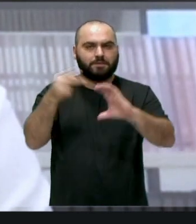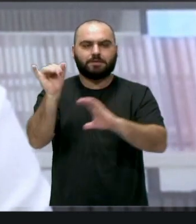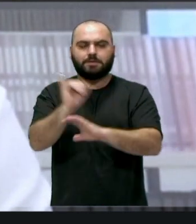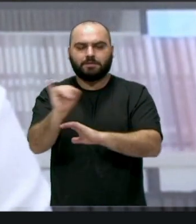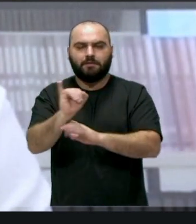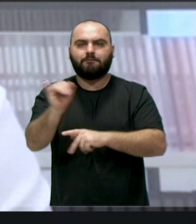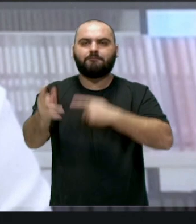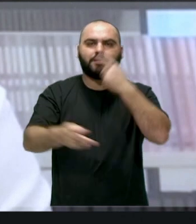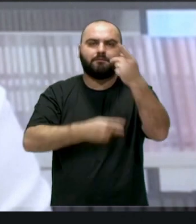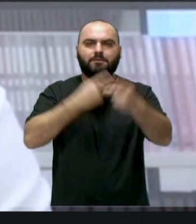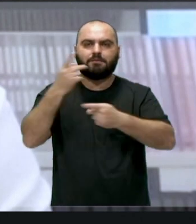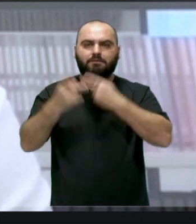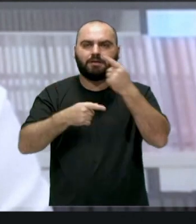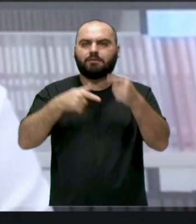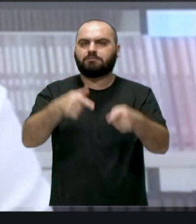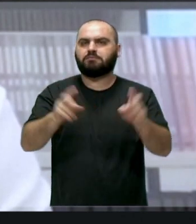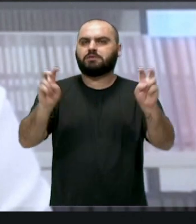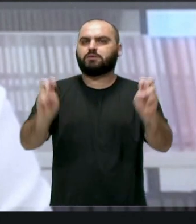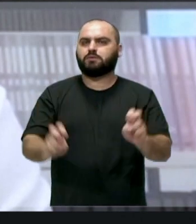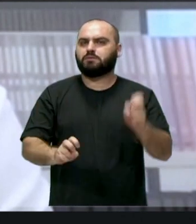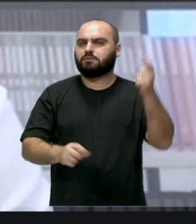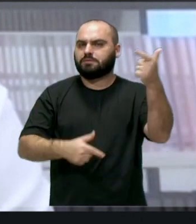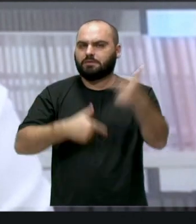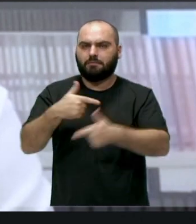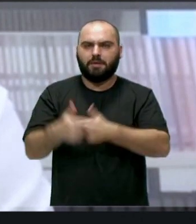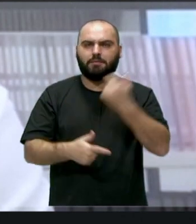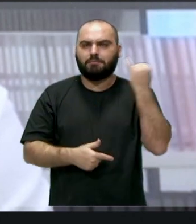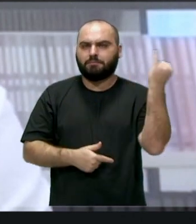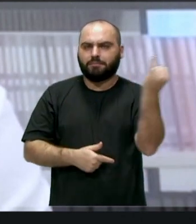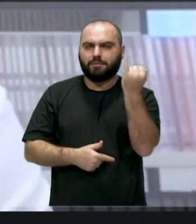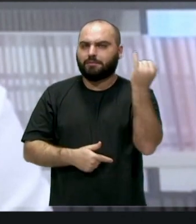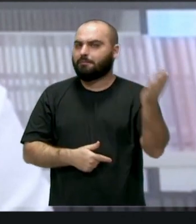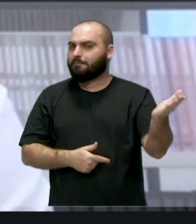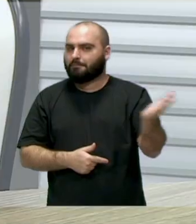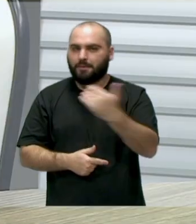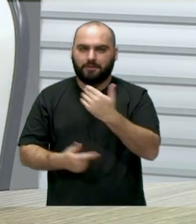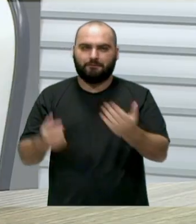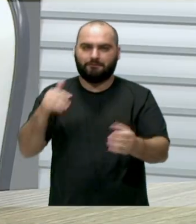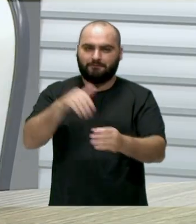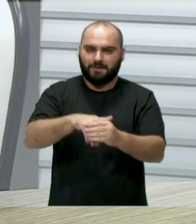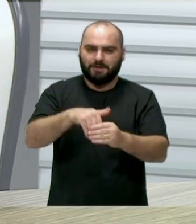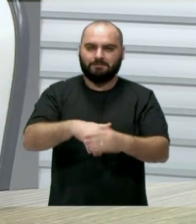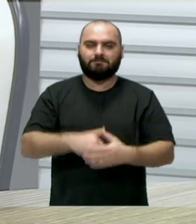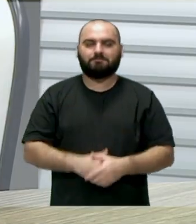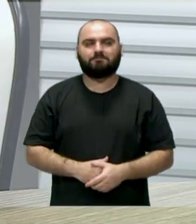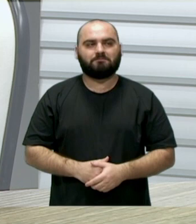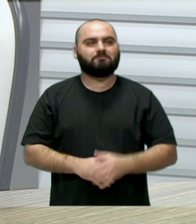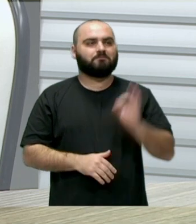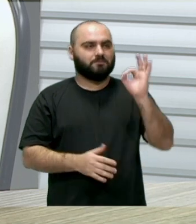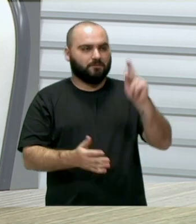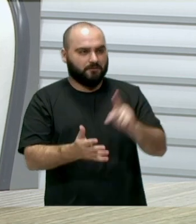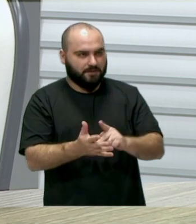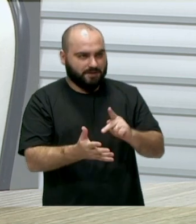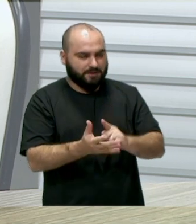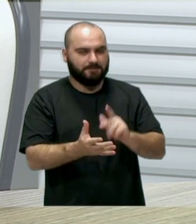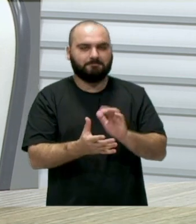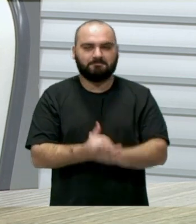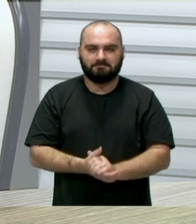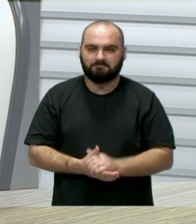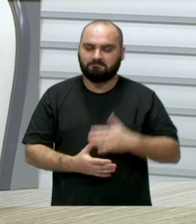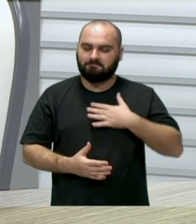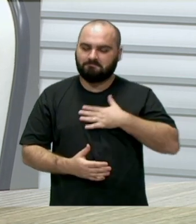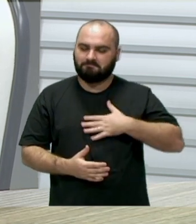um pouco desse belíssimo e tão importante projeto que é o Bora Votar. Com certeza, é um prazer para nós